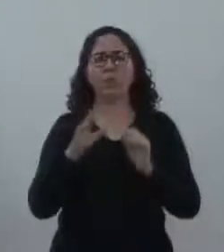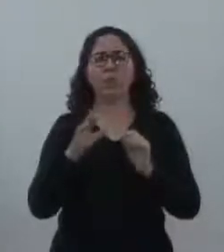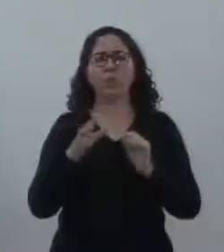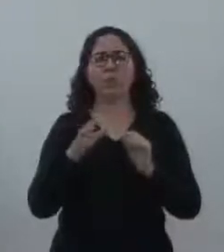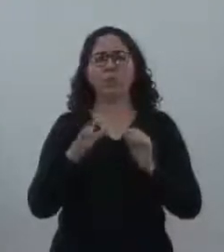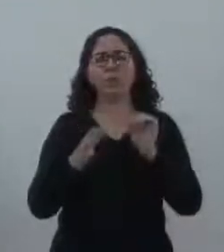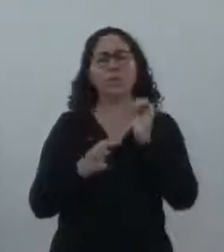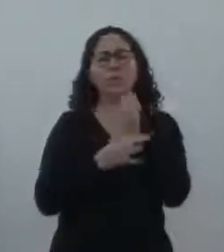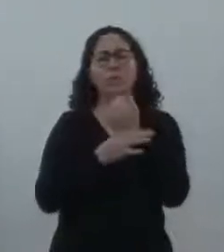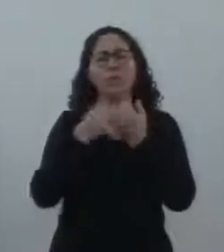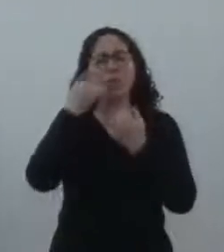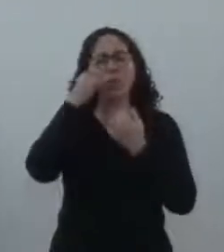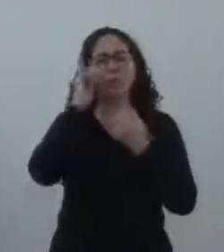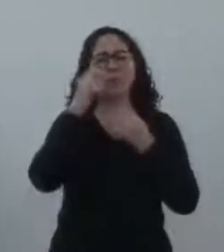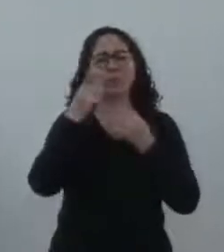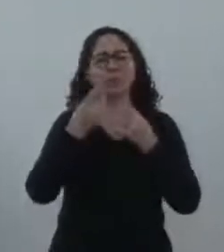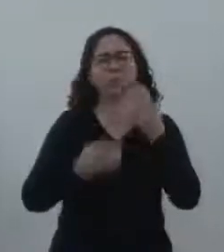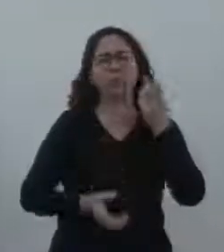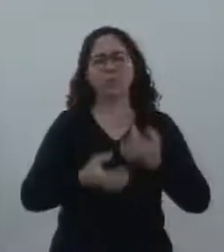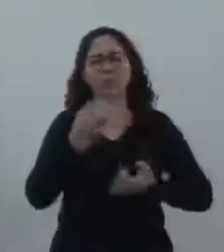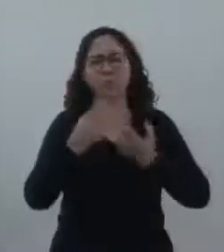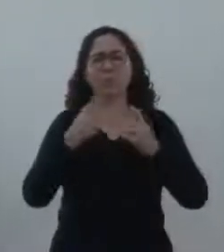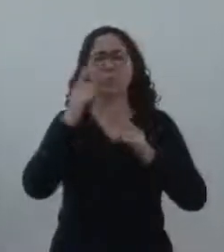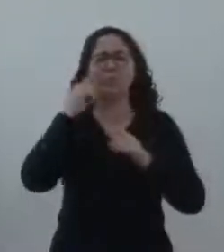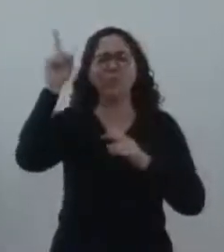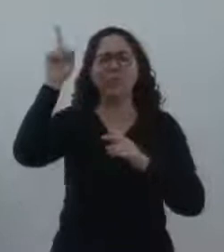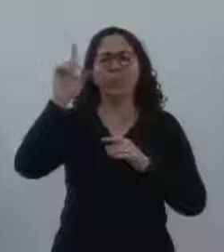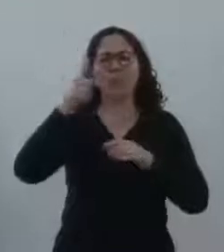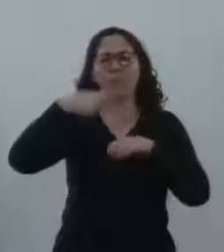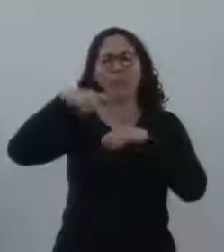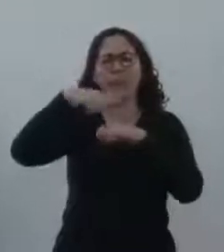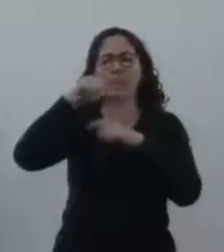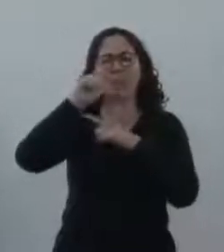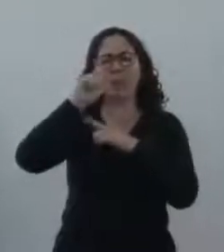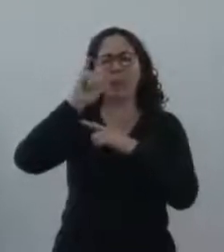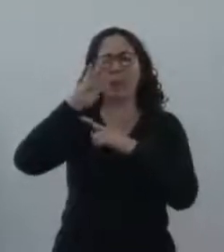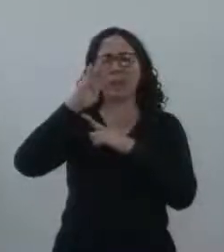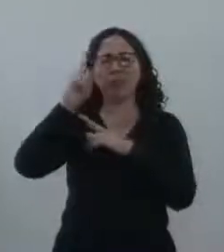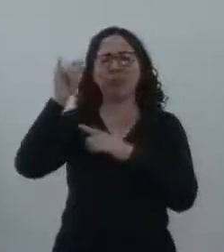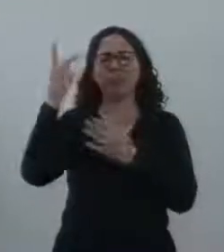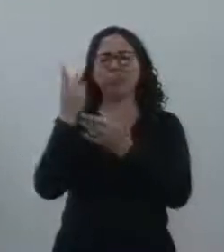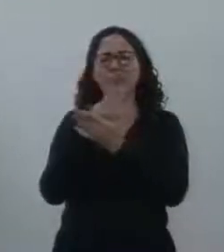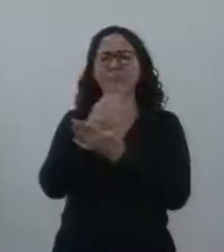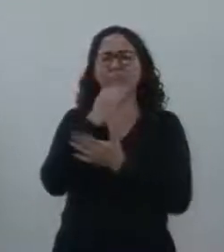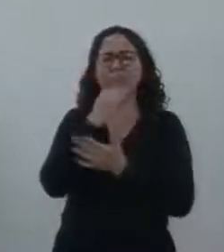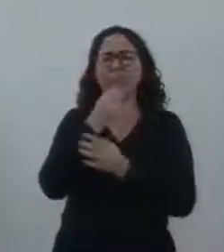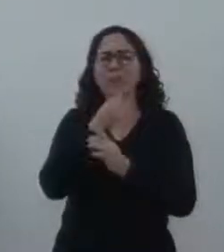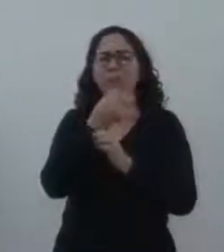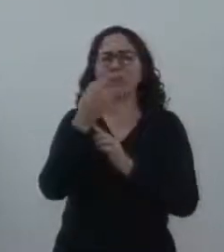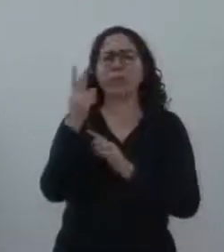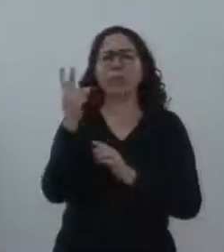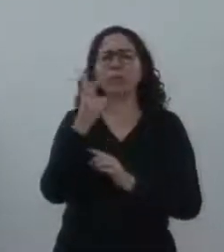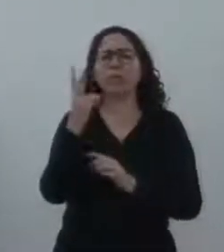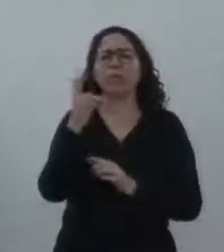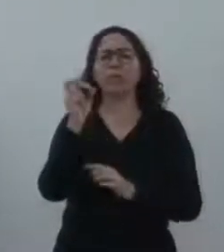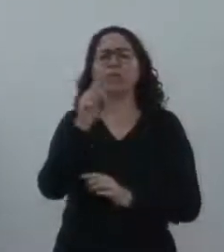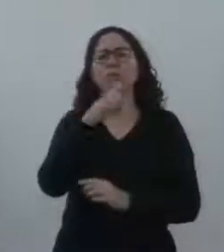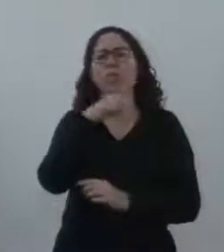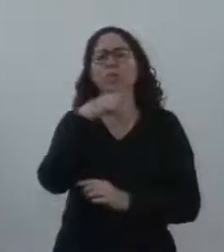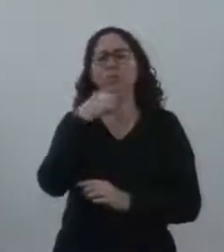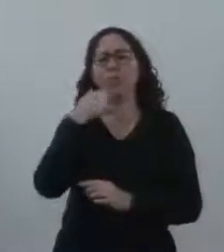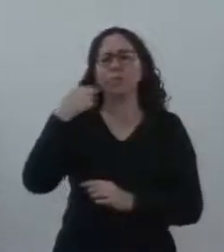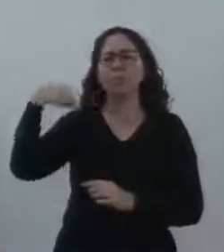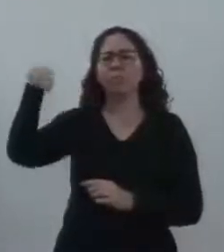a gente analisou um pouquinho lá a explosão no Líbano. Muito triste também, mas só 220 mortos já causou uma